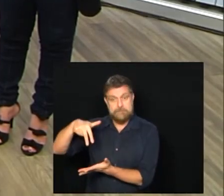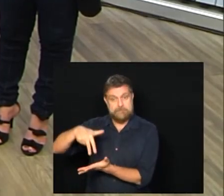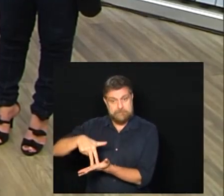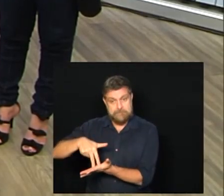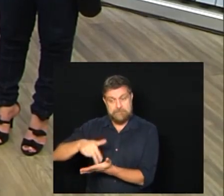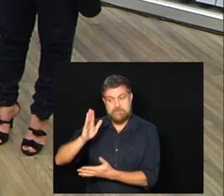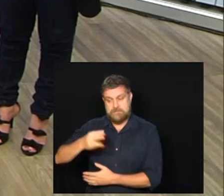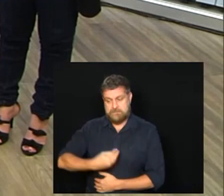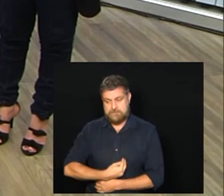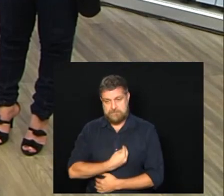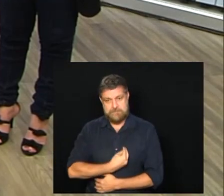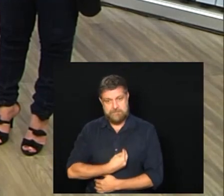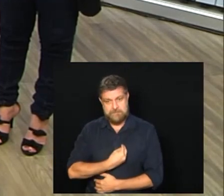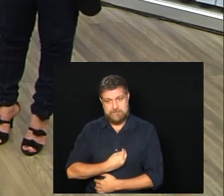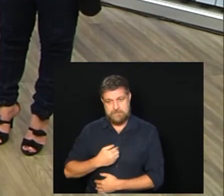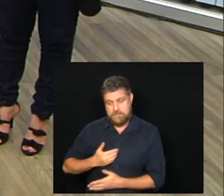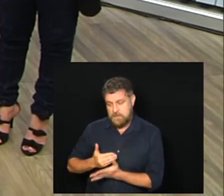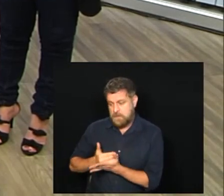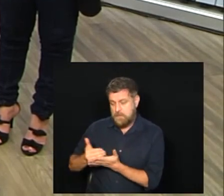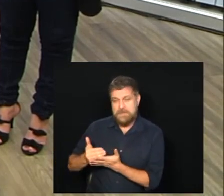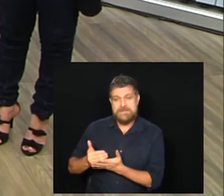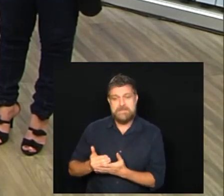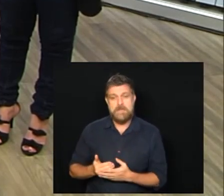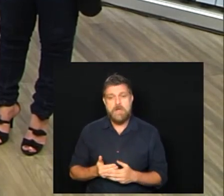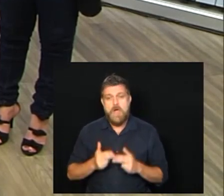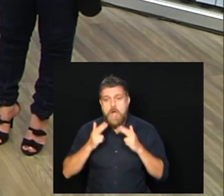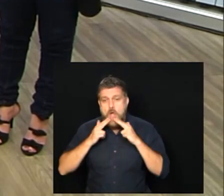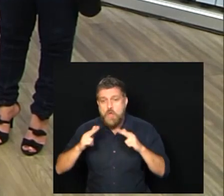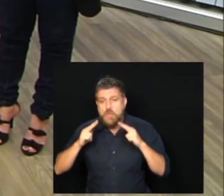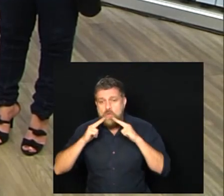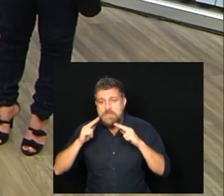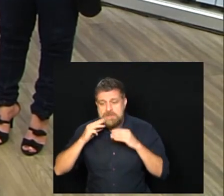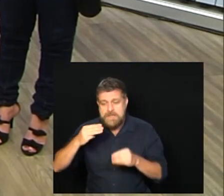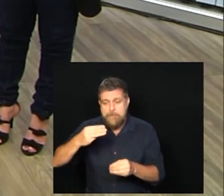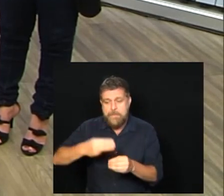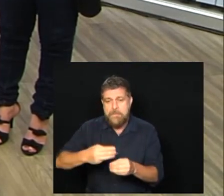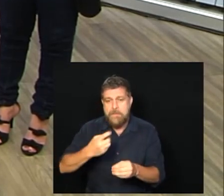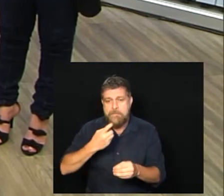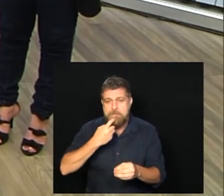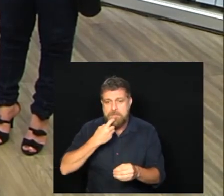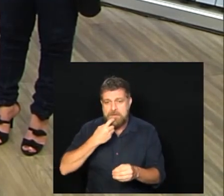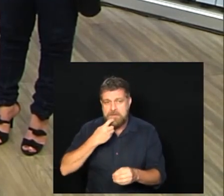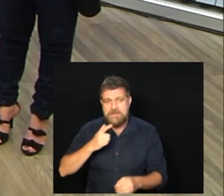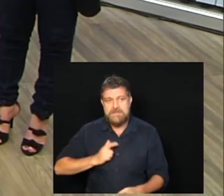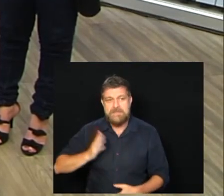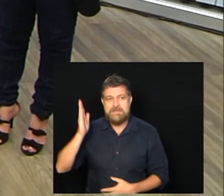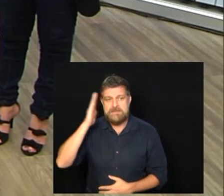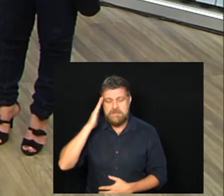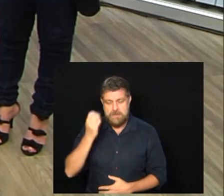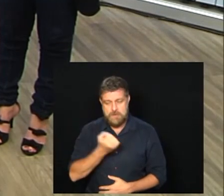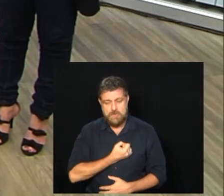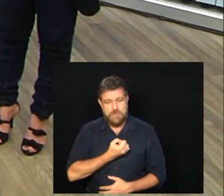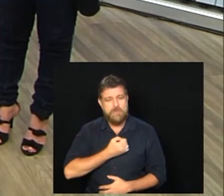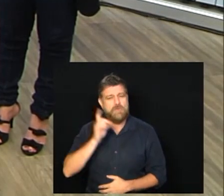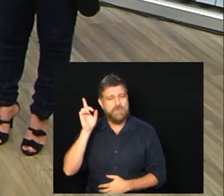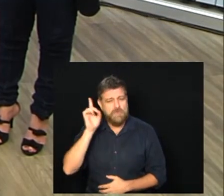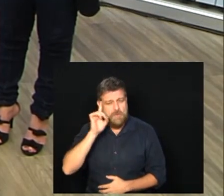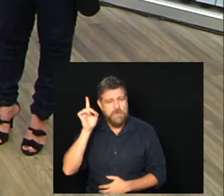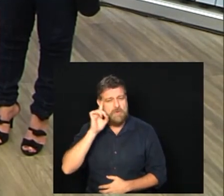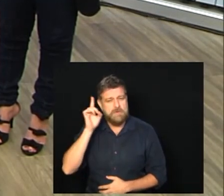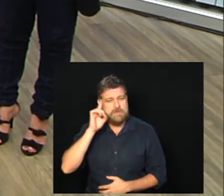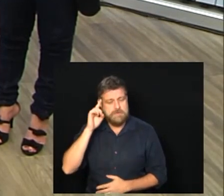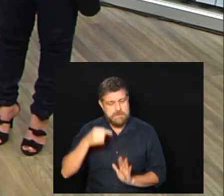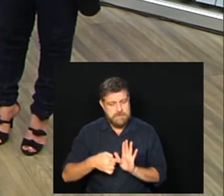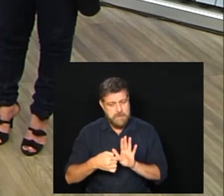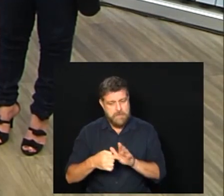nossos estúdios e nós vamos começar com as notícias da metrópole de Campinas, mas naquela atualização diária que nós fazemos